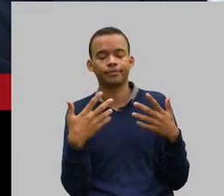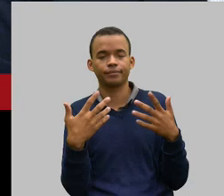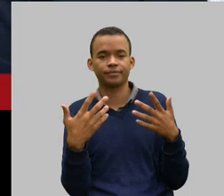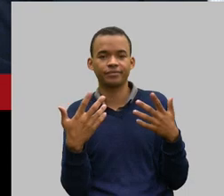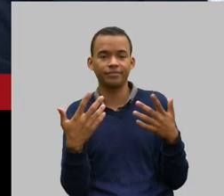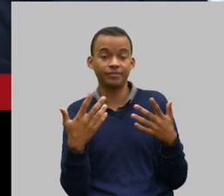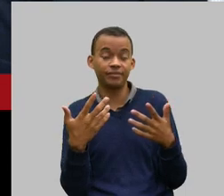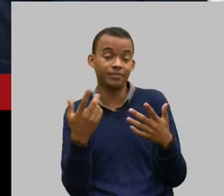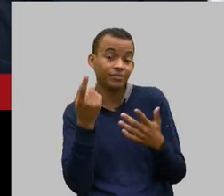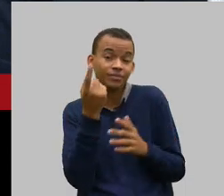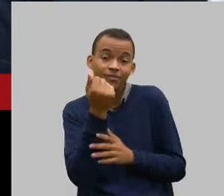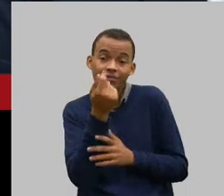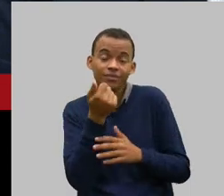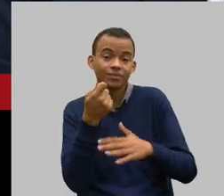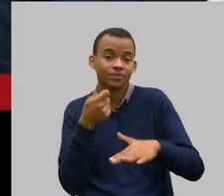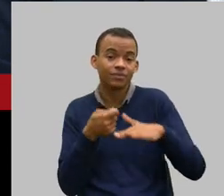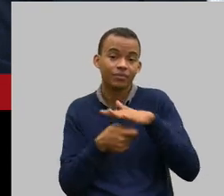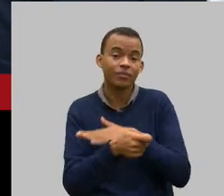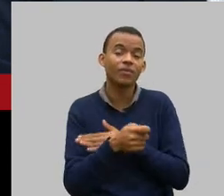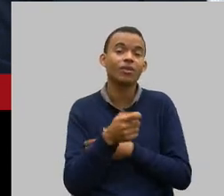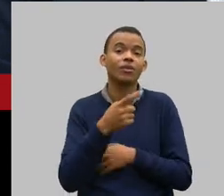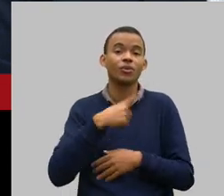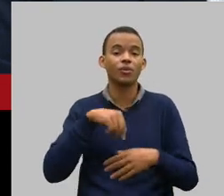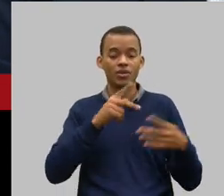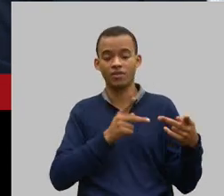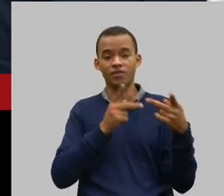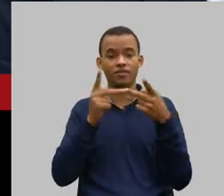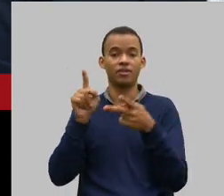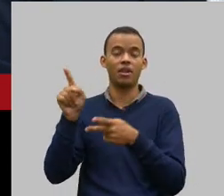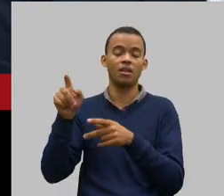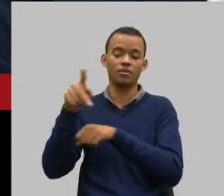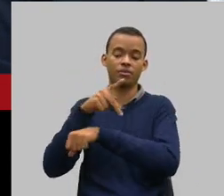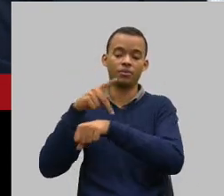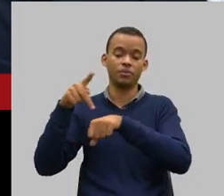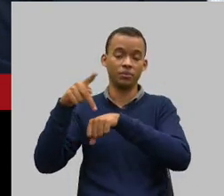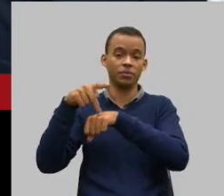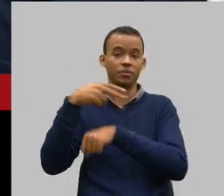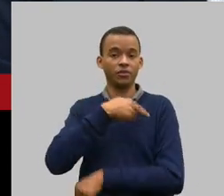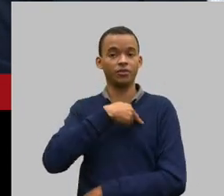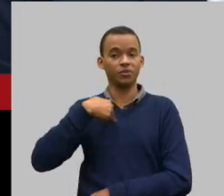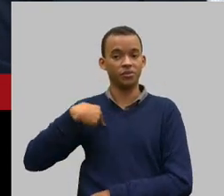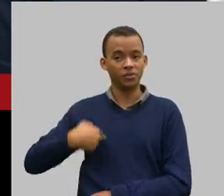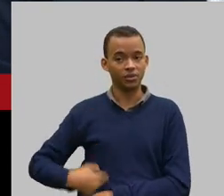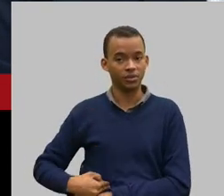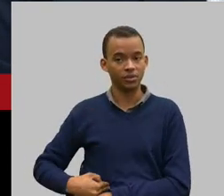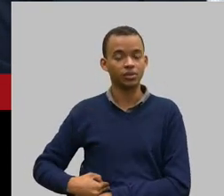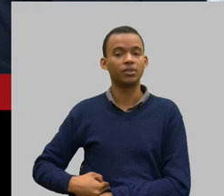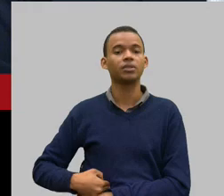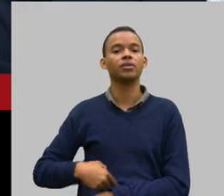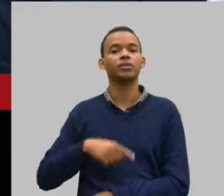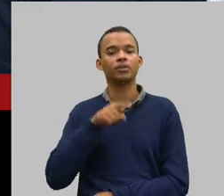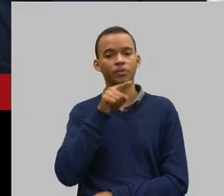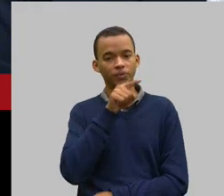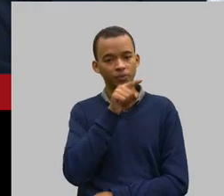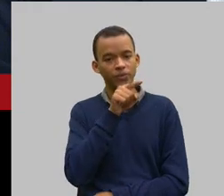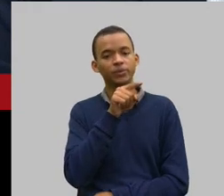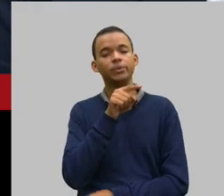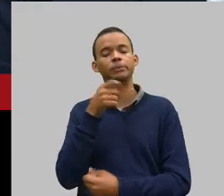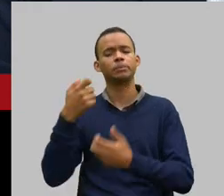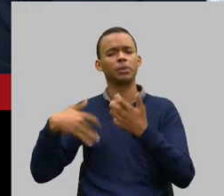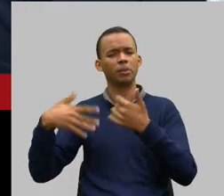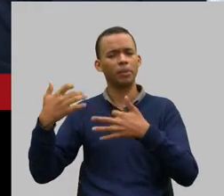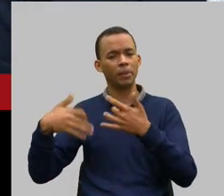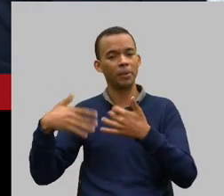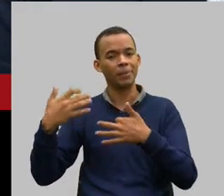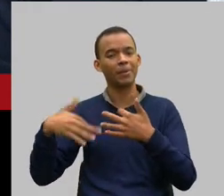investimento nós tivemos uma viagem na China tivemos estávamos juntos inclusive vossa excelência fez uma fala muito muito importante lá junto com o governador Zema viajamos e